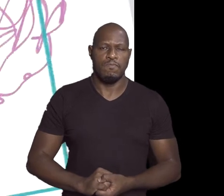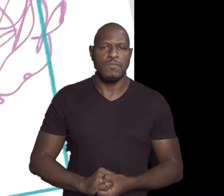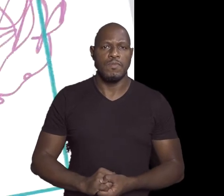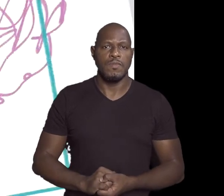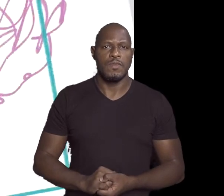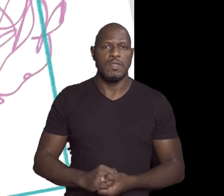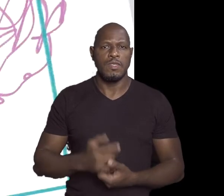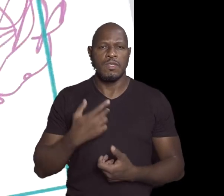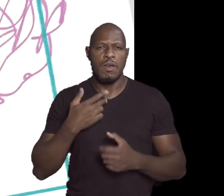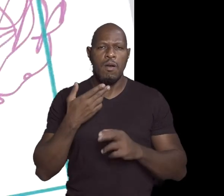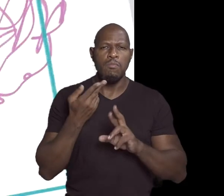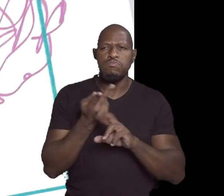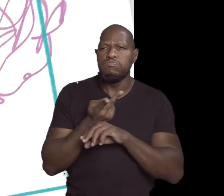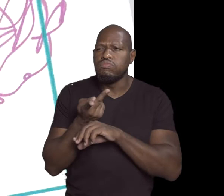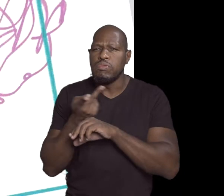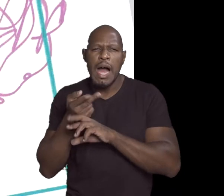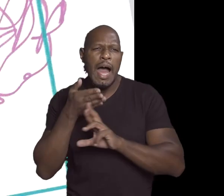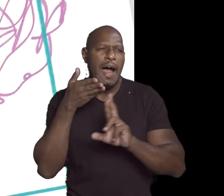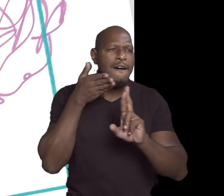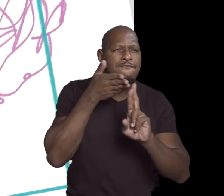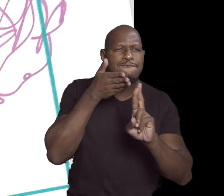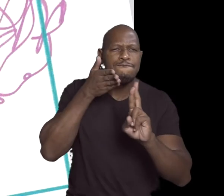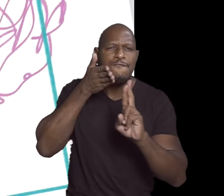ir atrás de referências